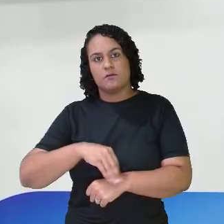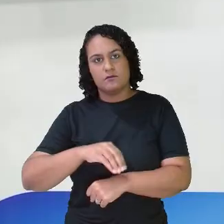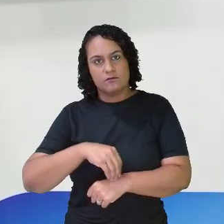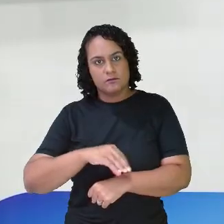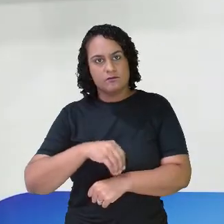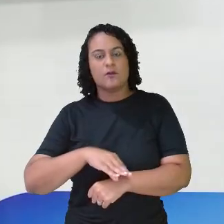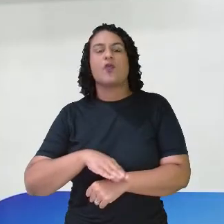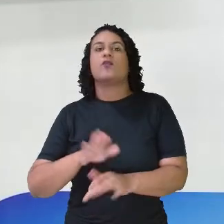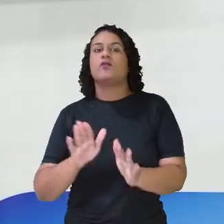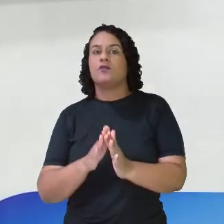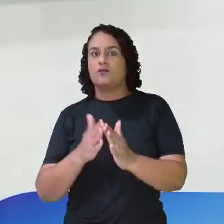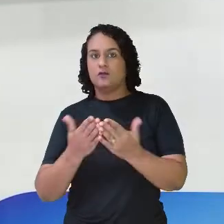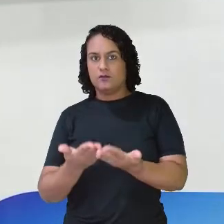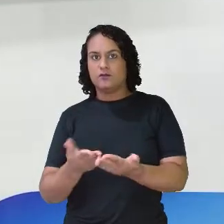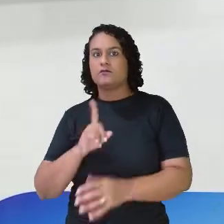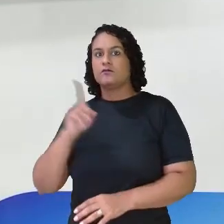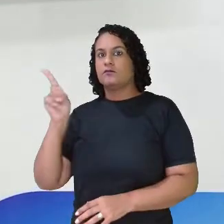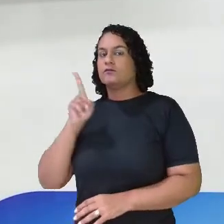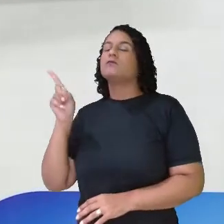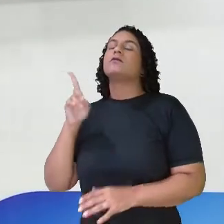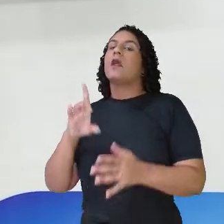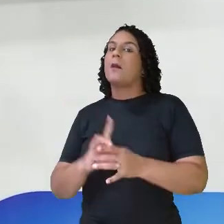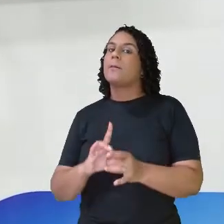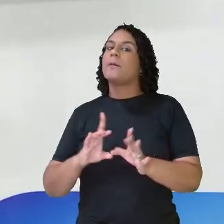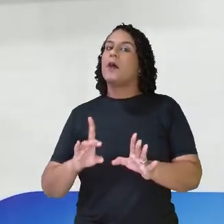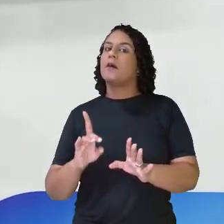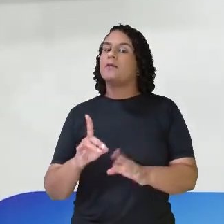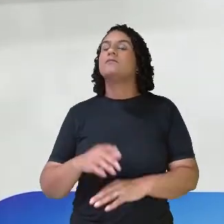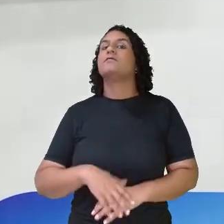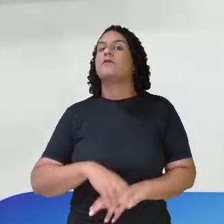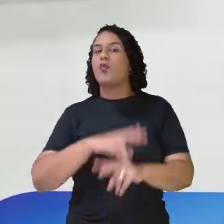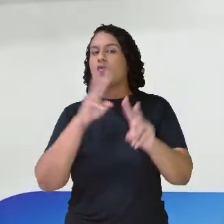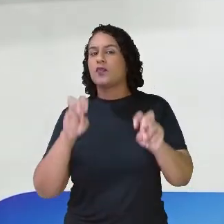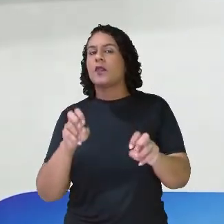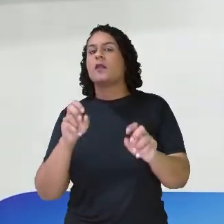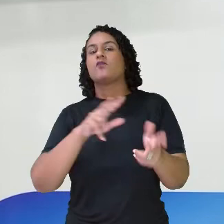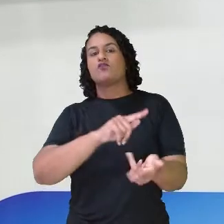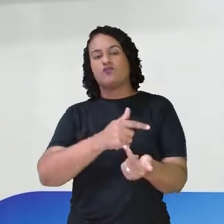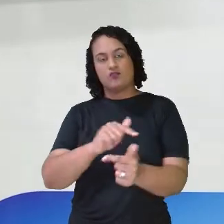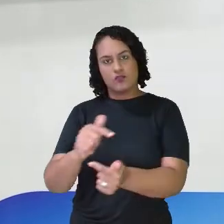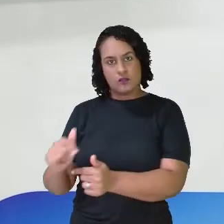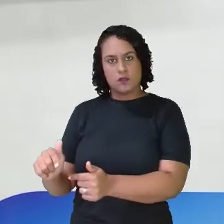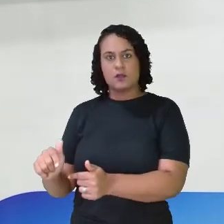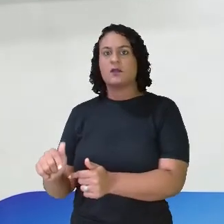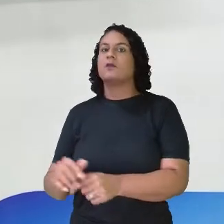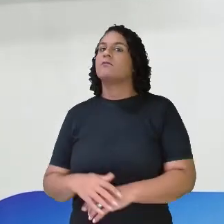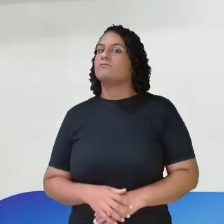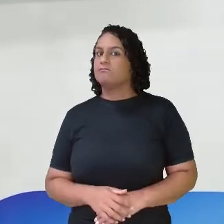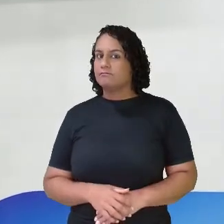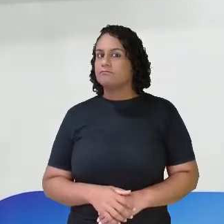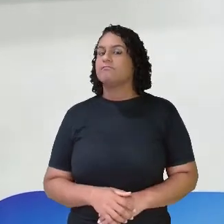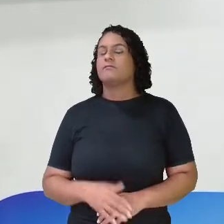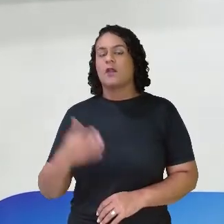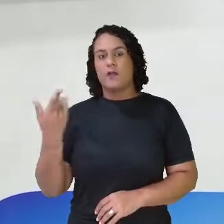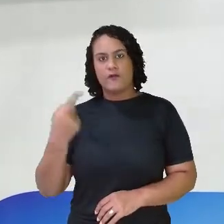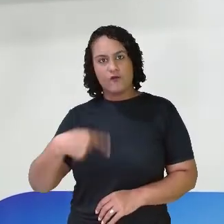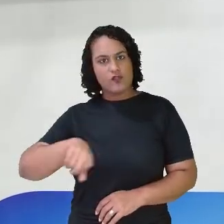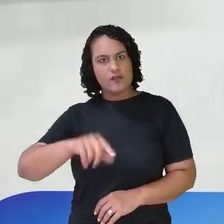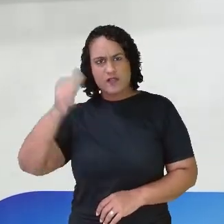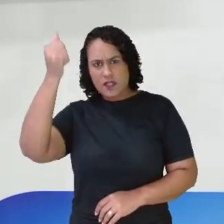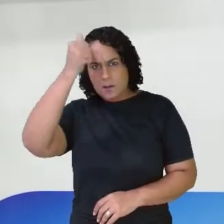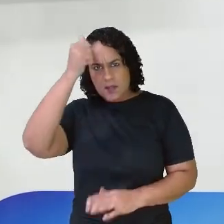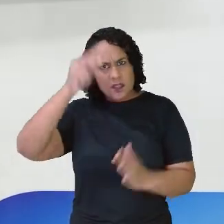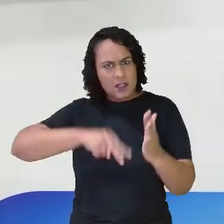de livros. Ele está disponível lá e fala um pouco sobre geometria. Garanto que vocês não vão se